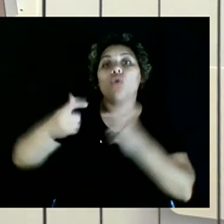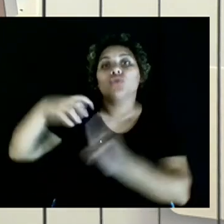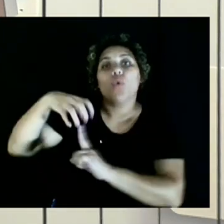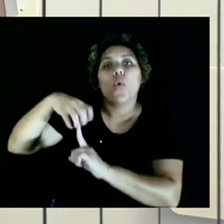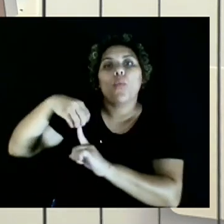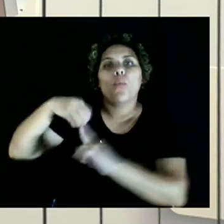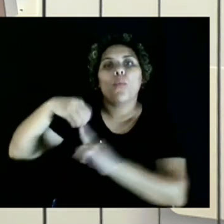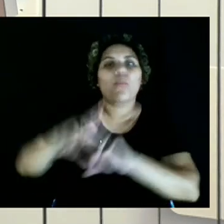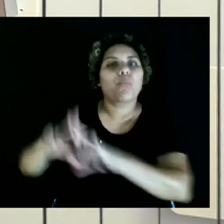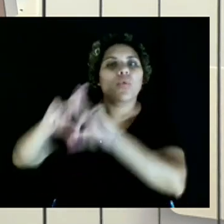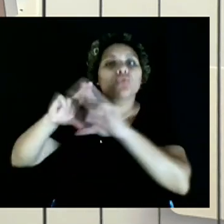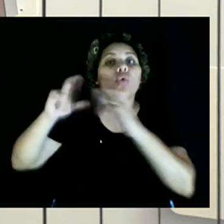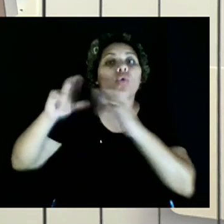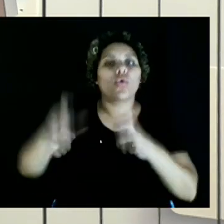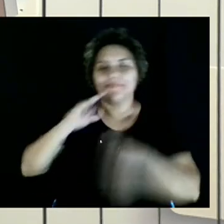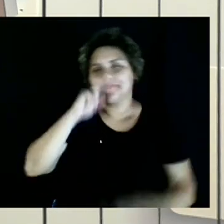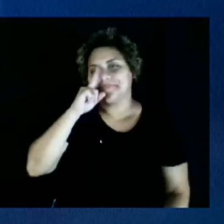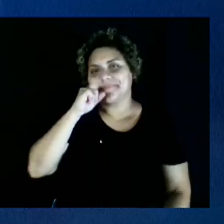Verde.